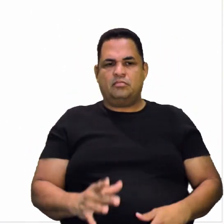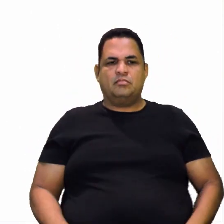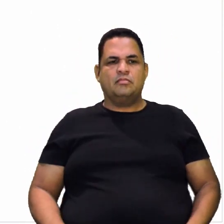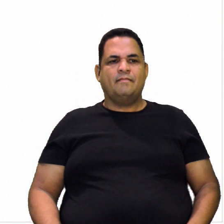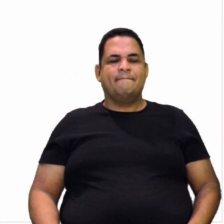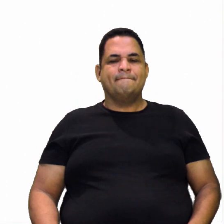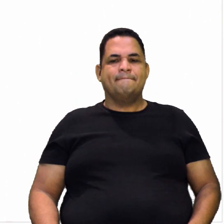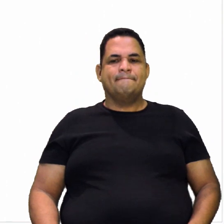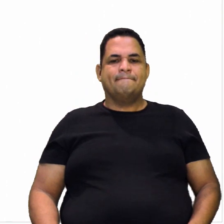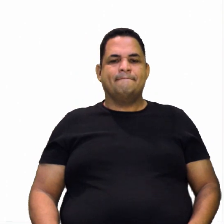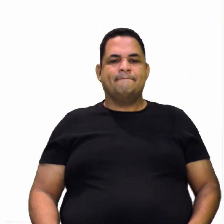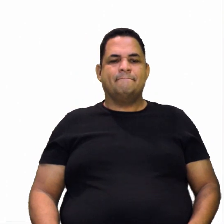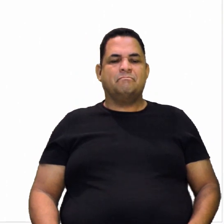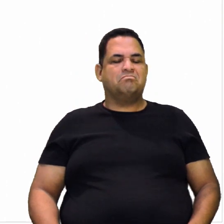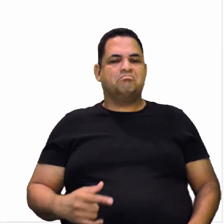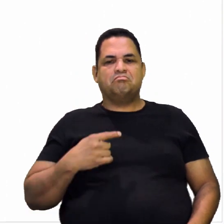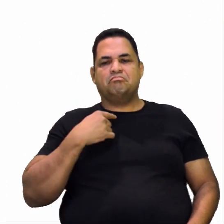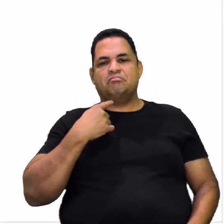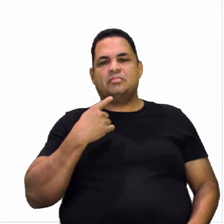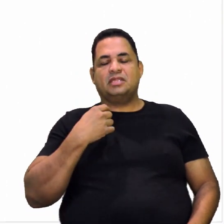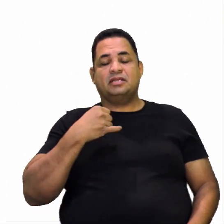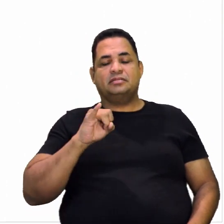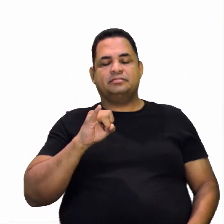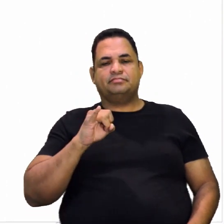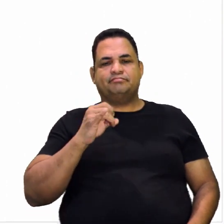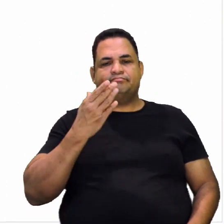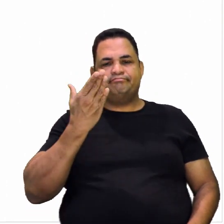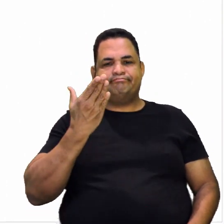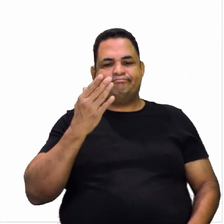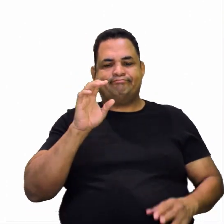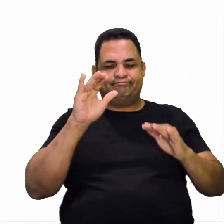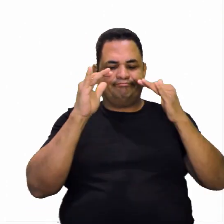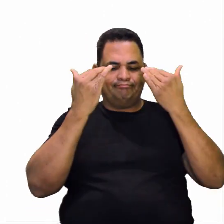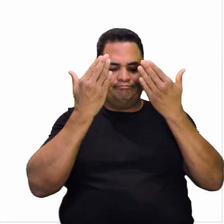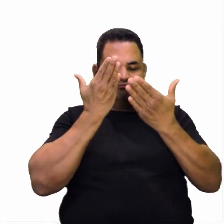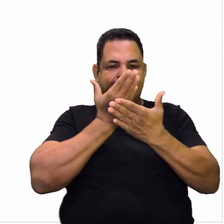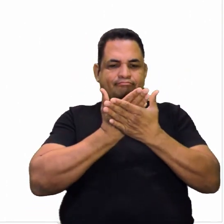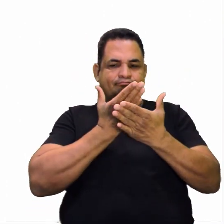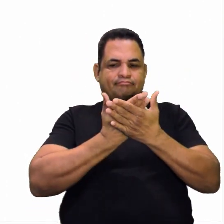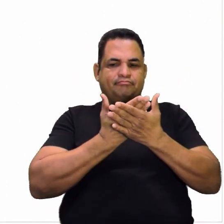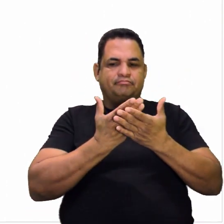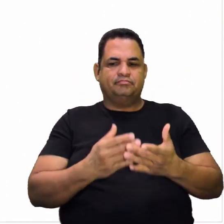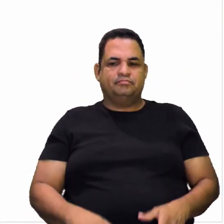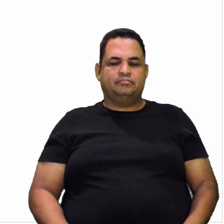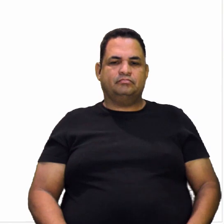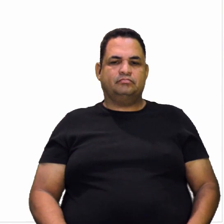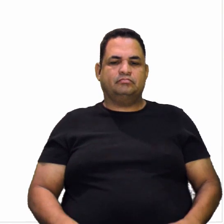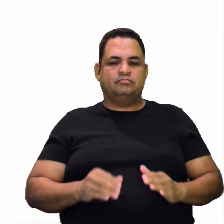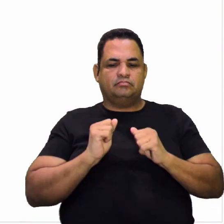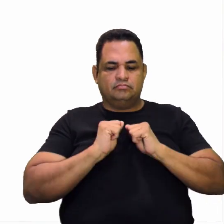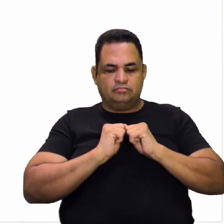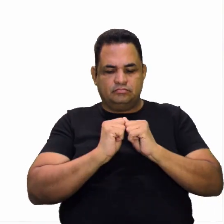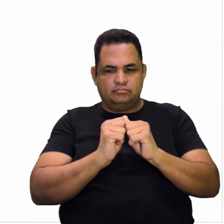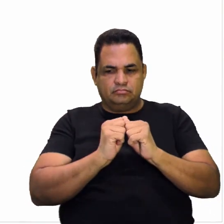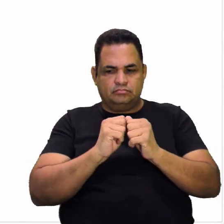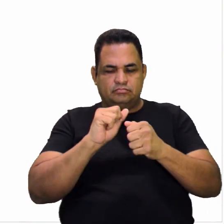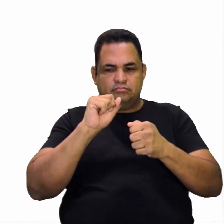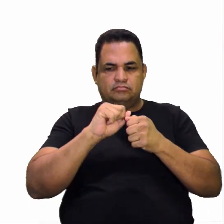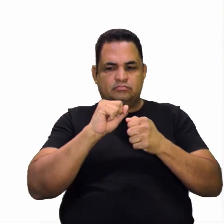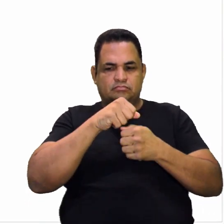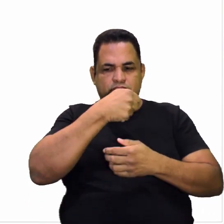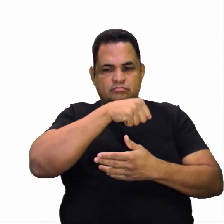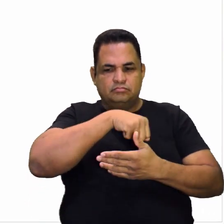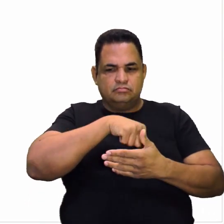Muito fácil. Não tem nem... Se você prestou atenção na aula, acompanhou, fez as